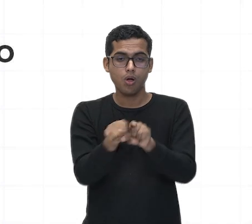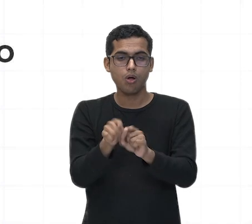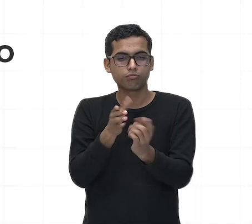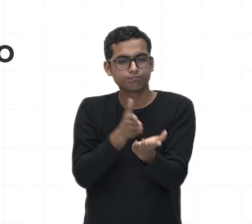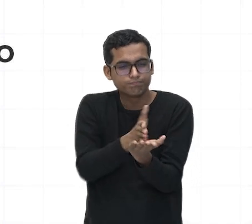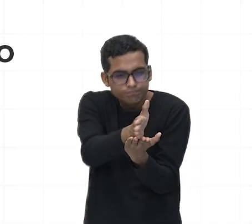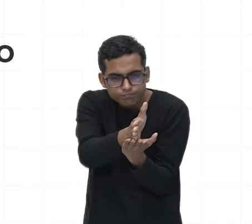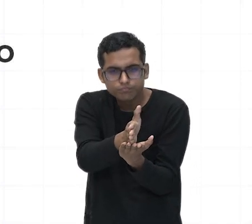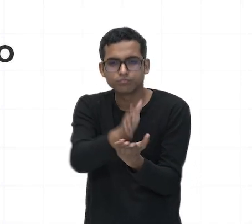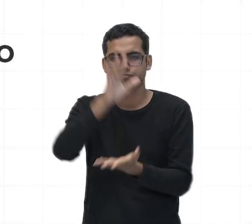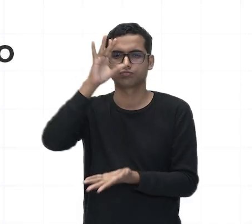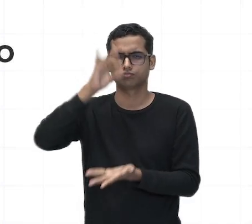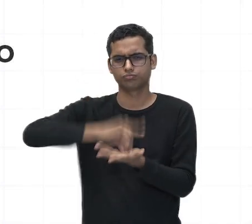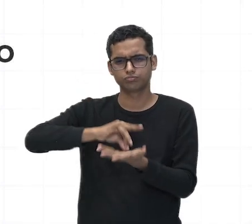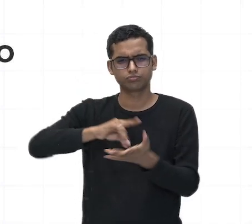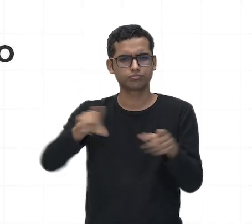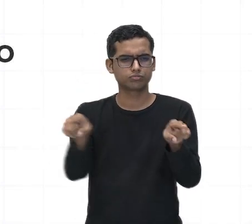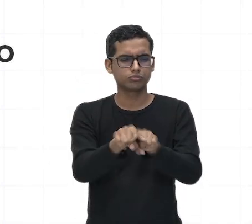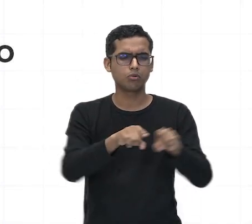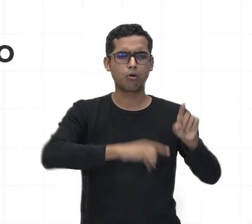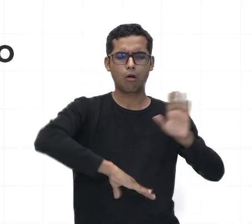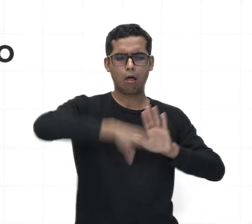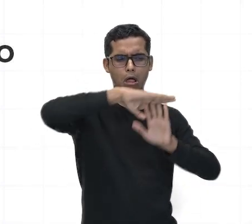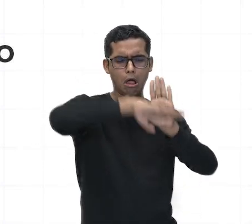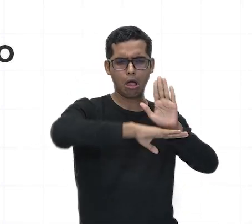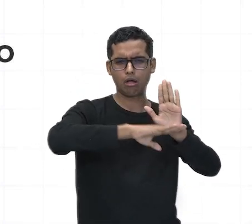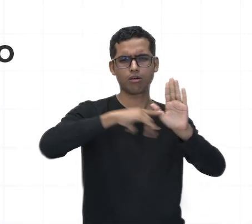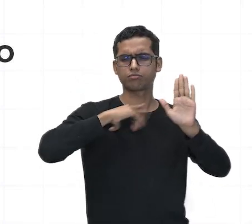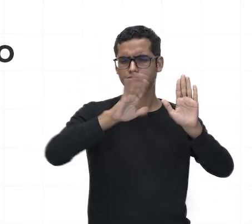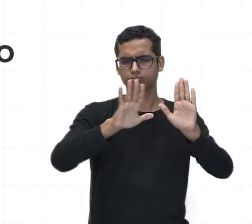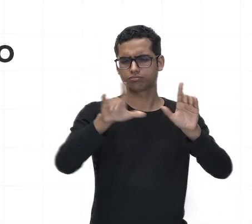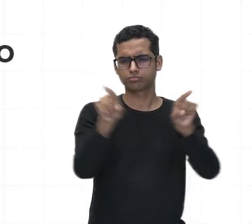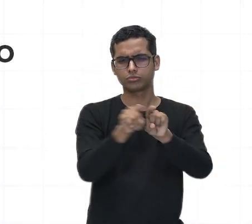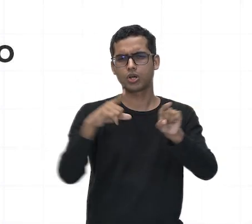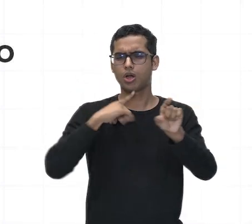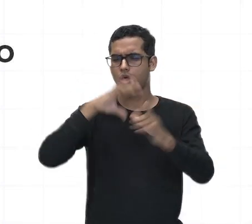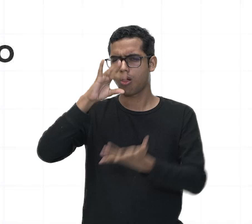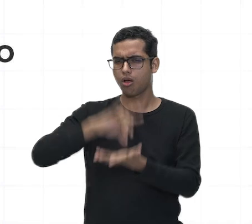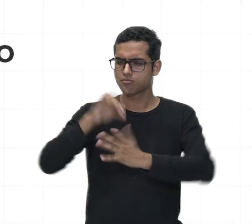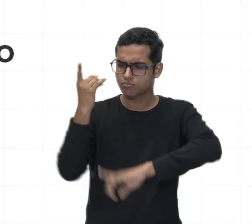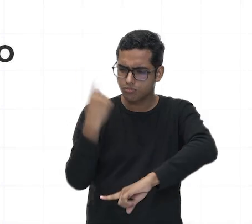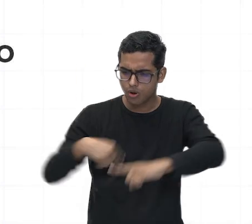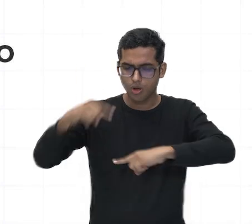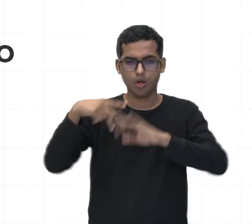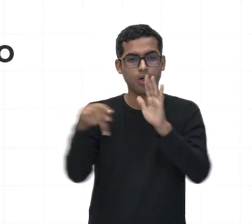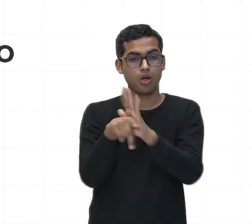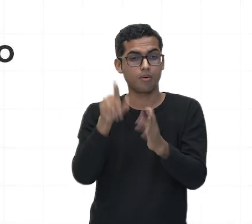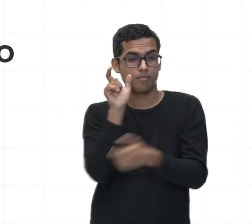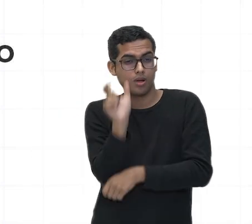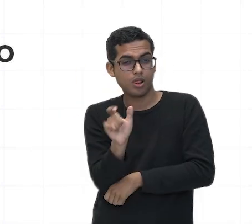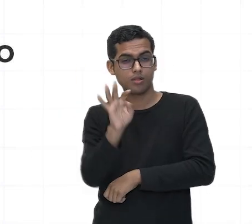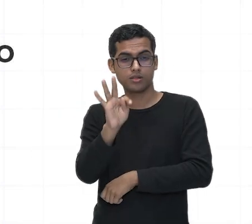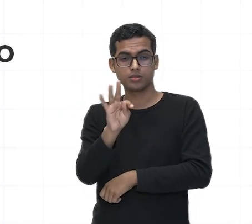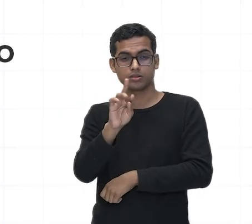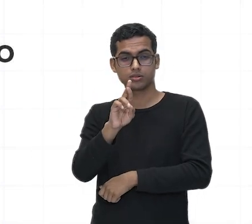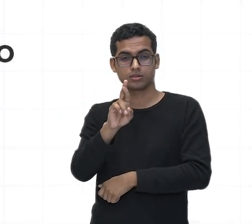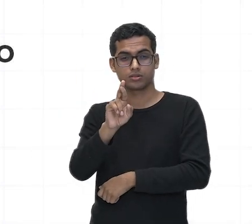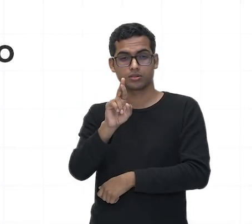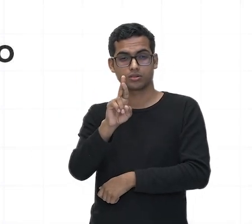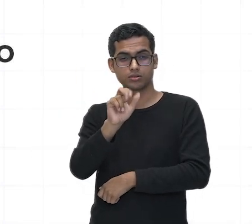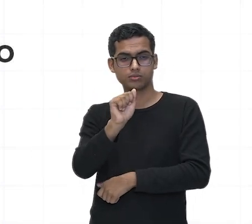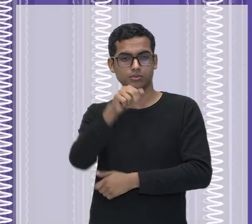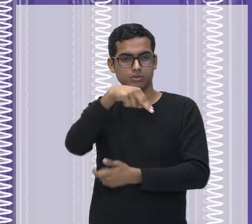os interditos. Como eu falei no início da aula, esse prefixo trans, que também vem de